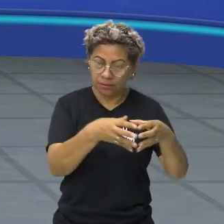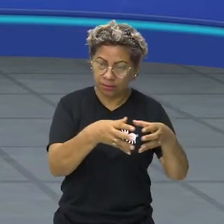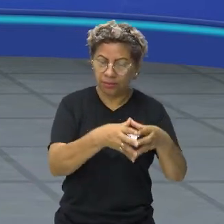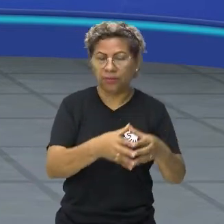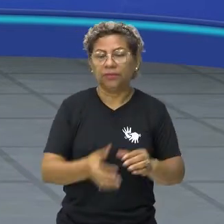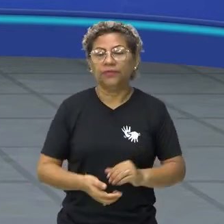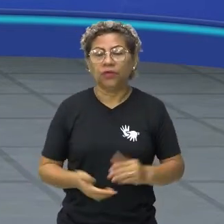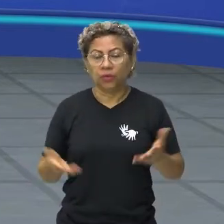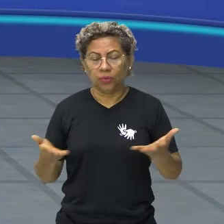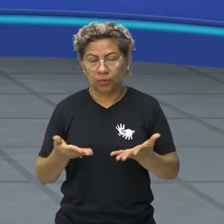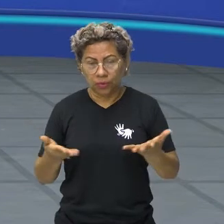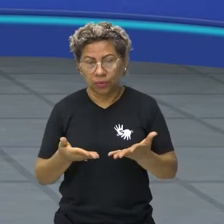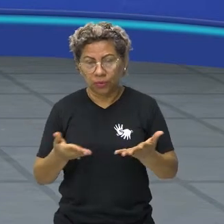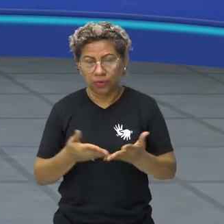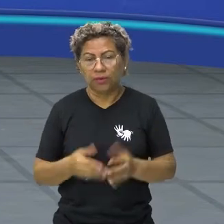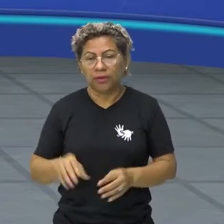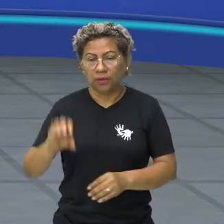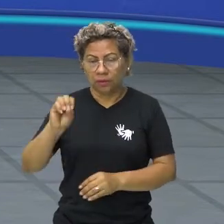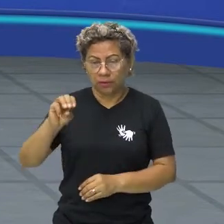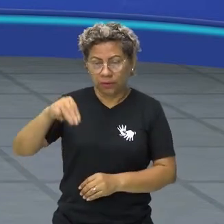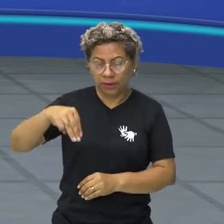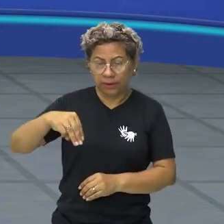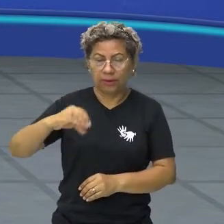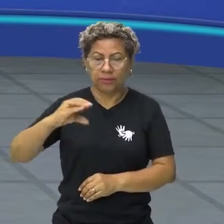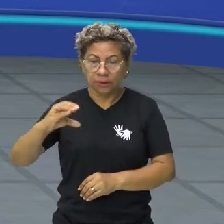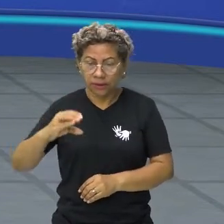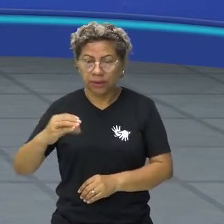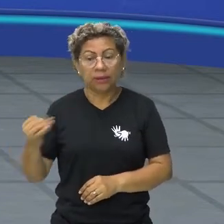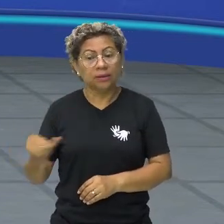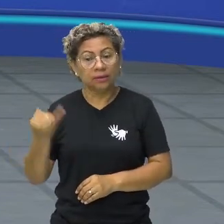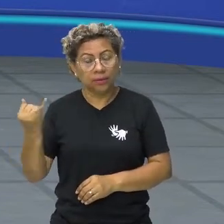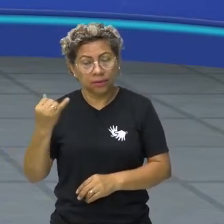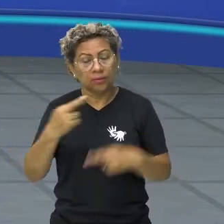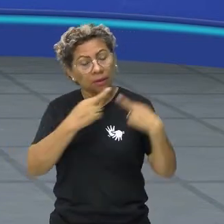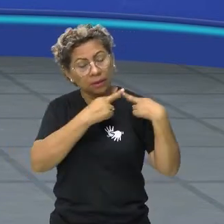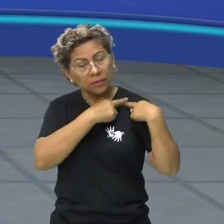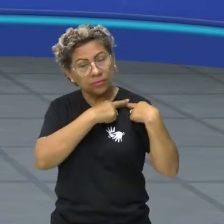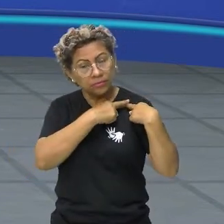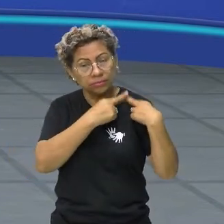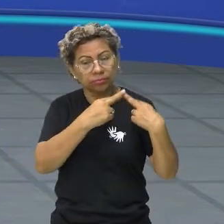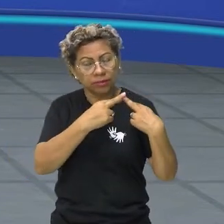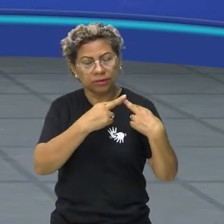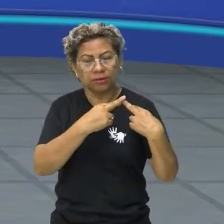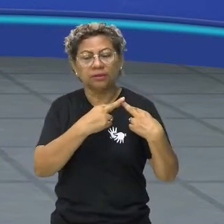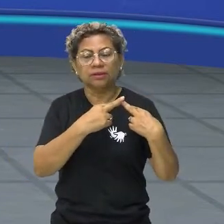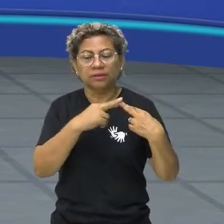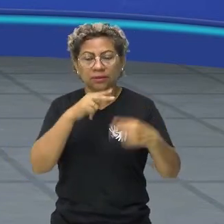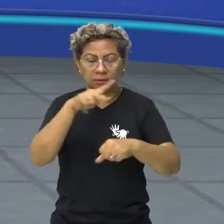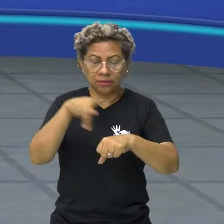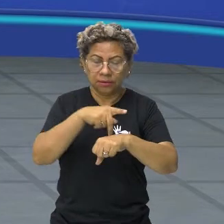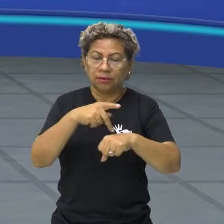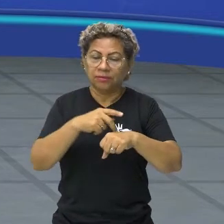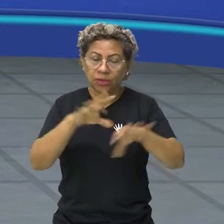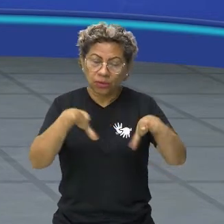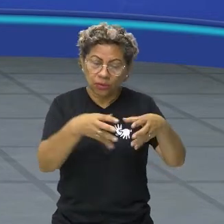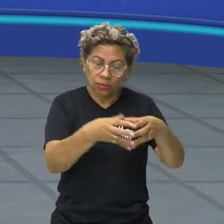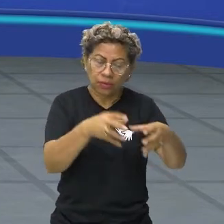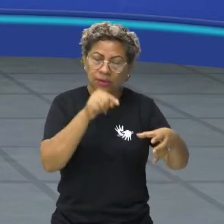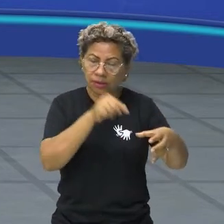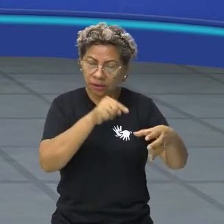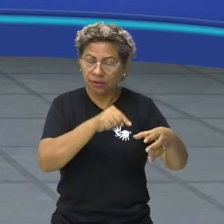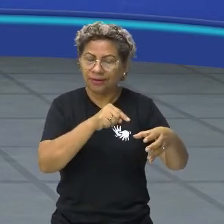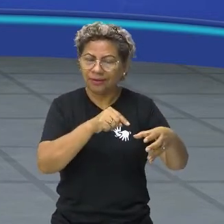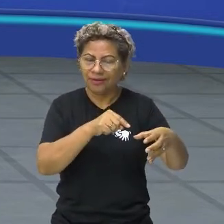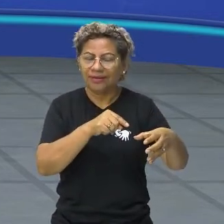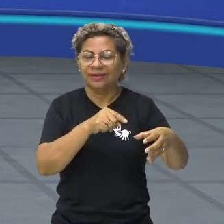conhecido, né, como a OMC, que ajudou muito nesse desenvolvimento dos blocos